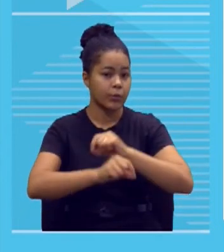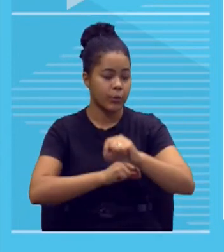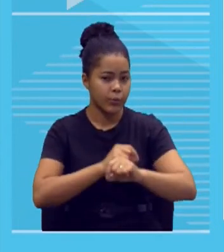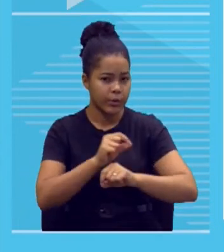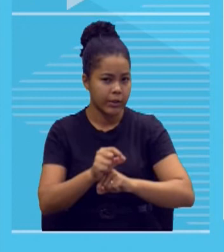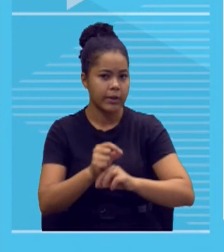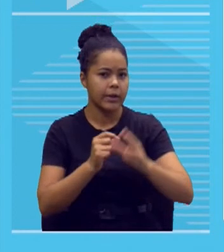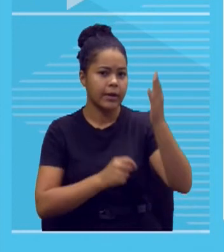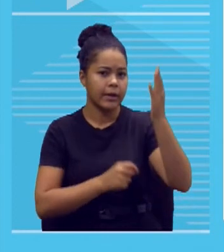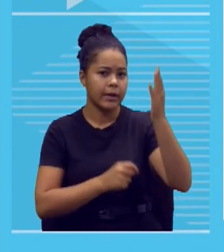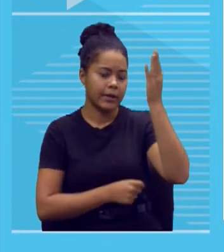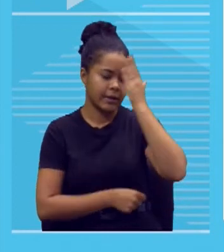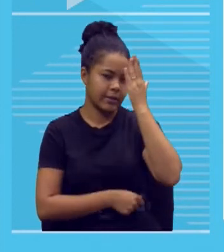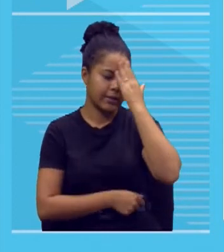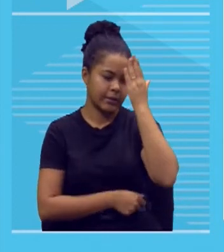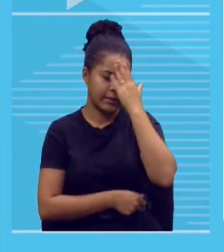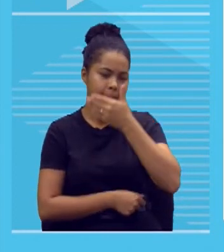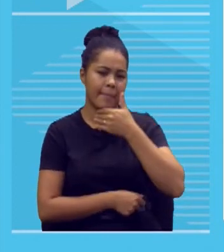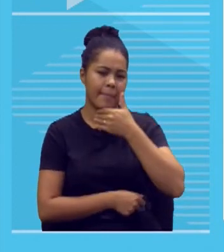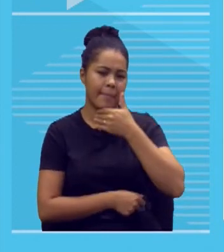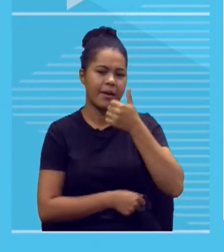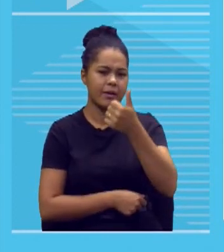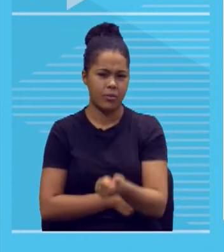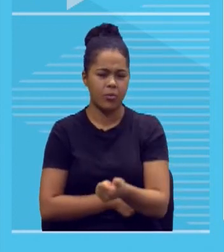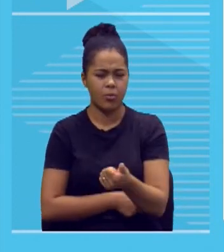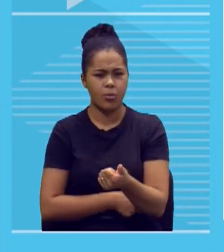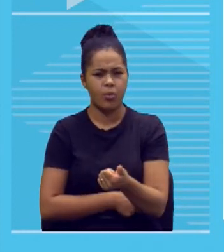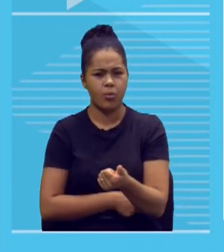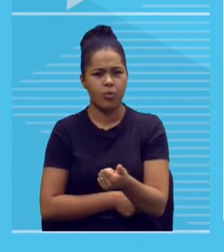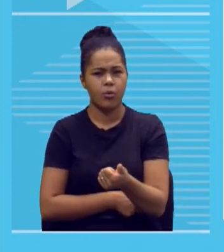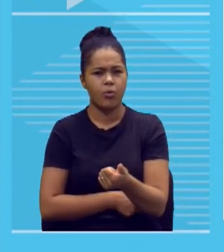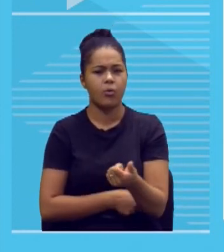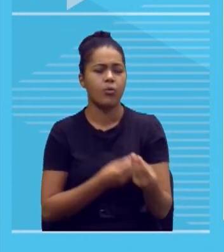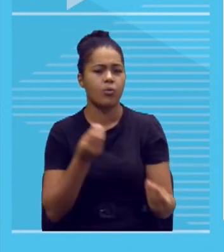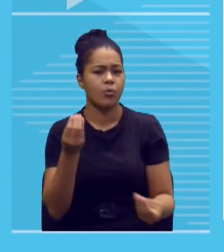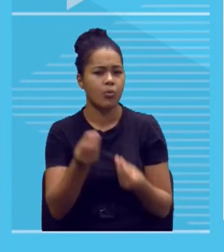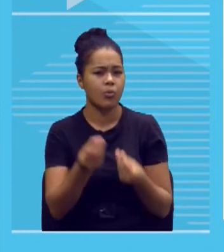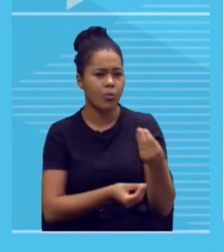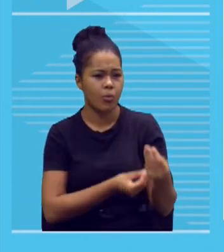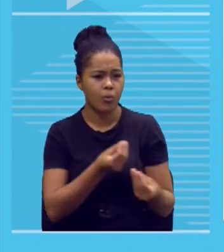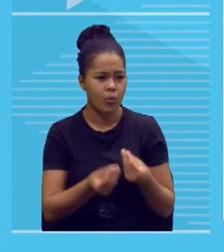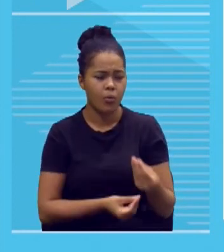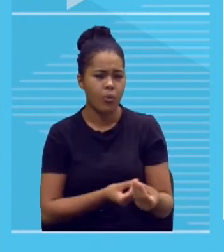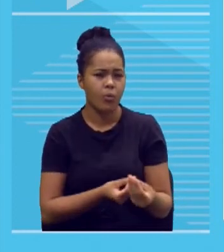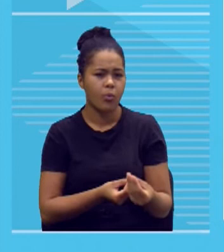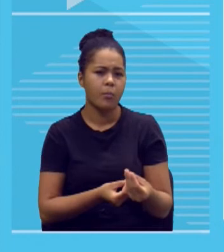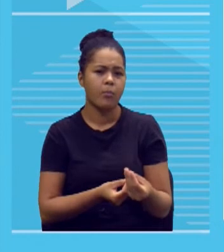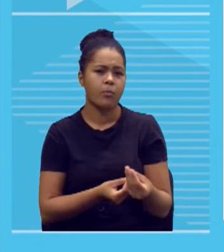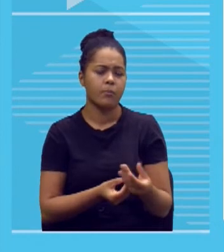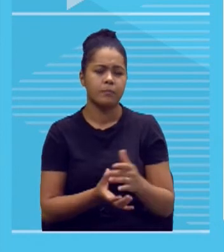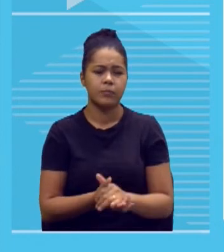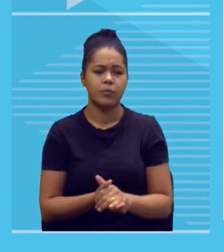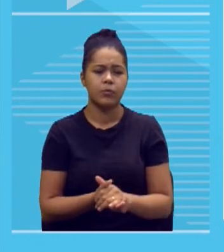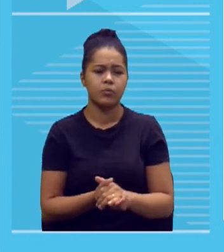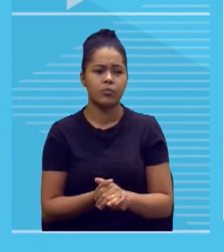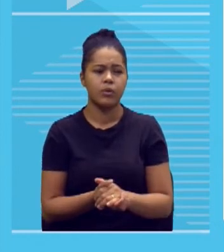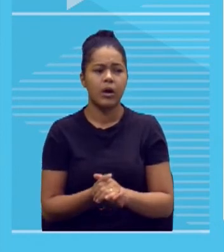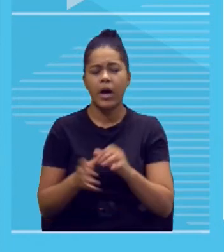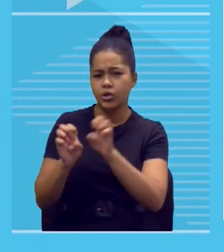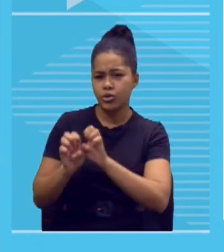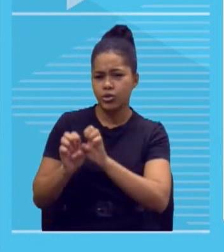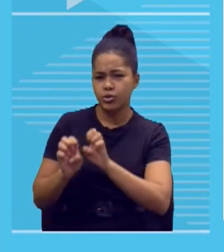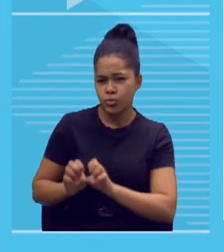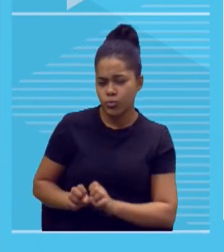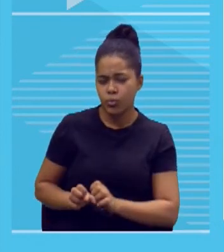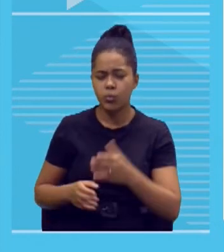traçar um painel de como era determinados indivíduos um eram determinados